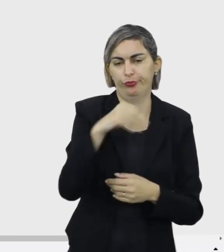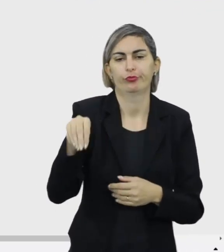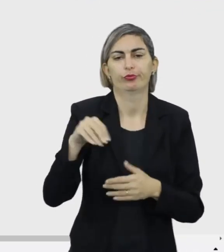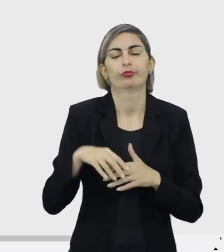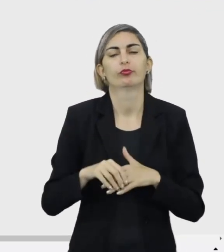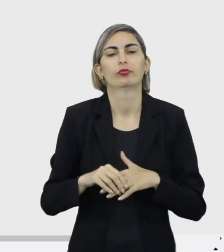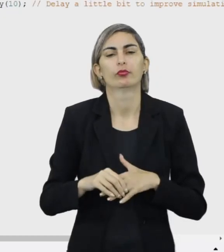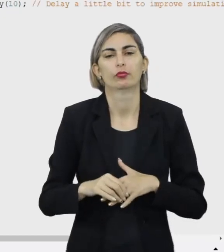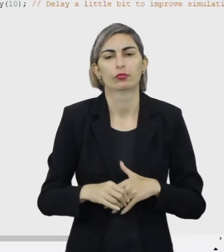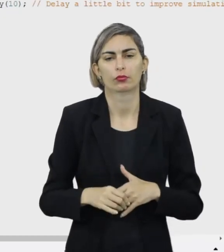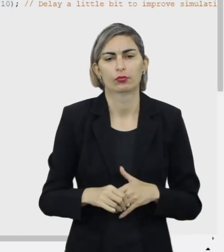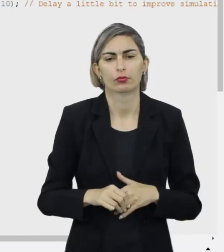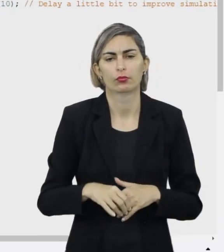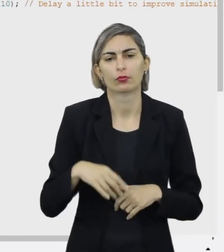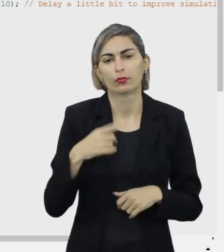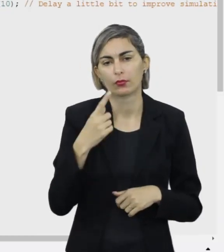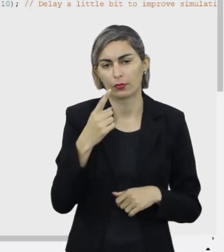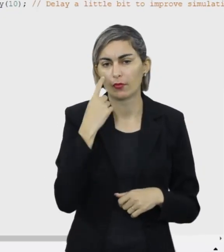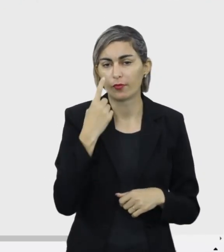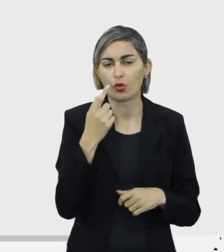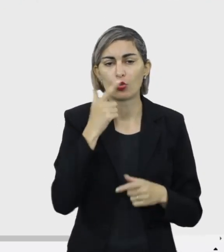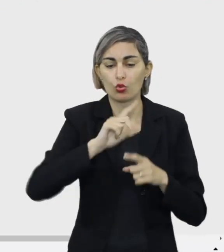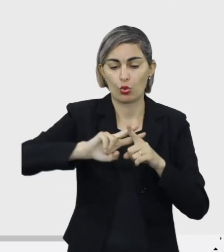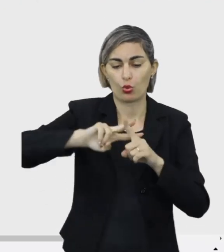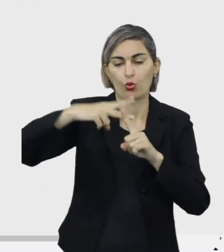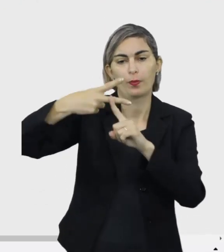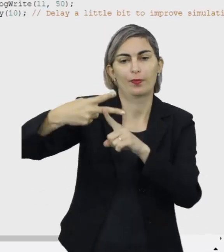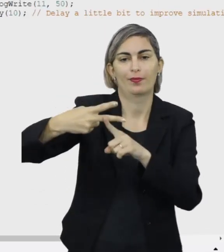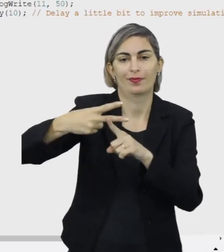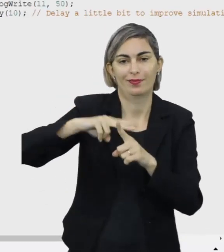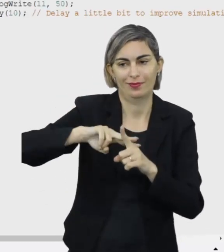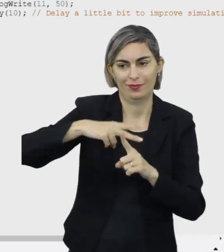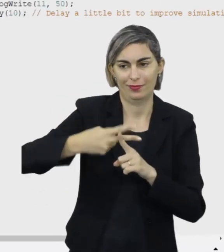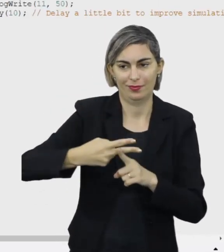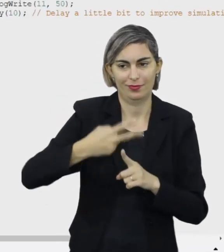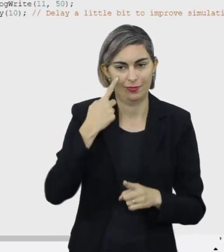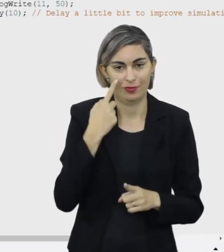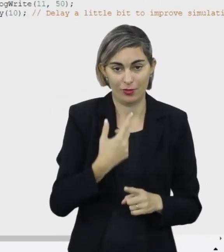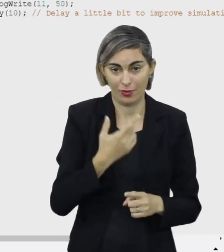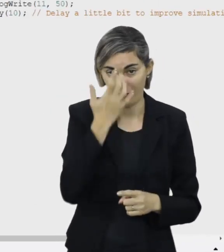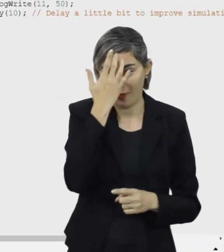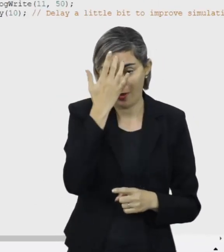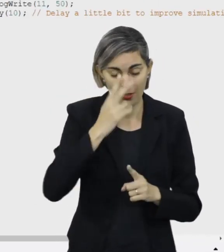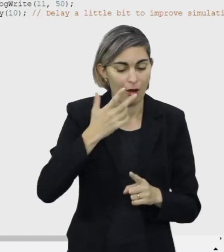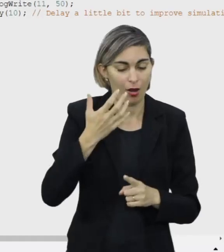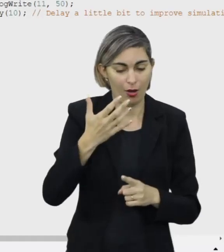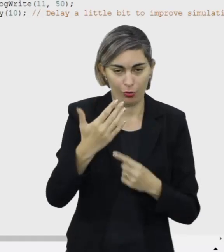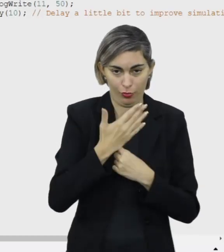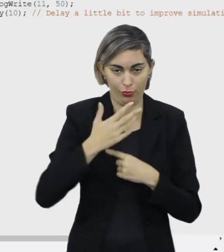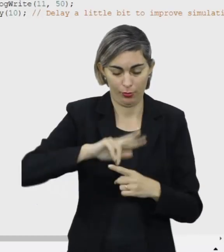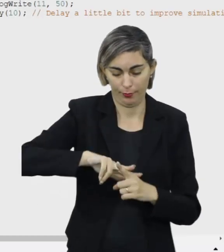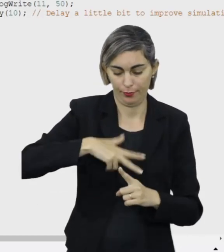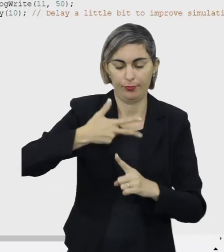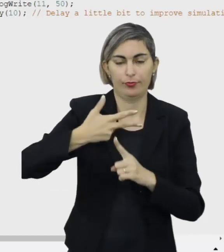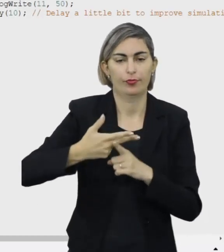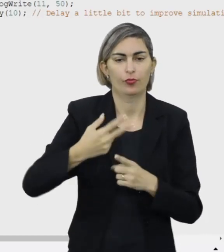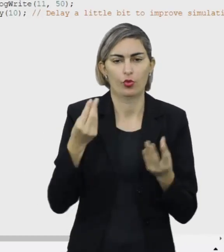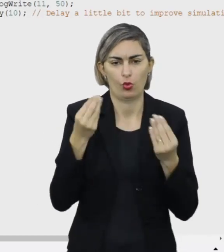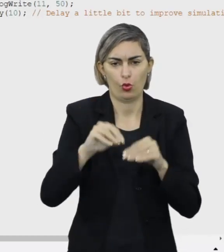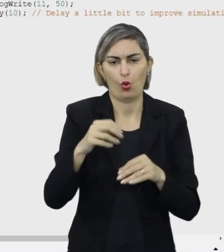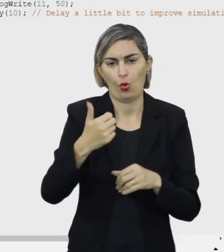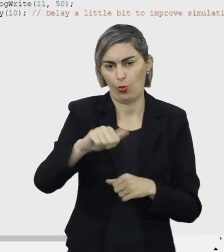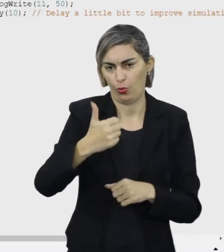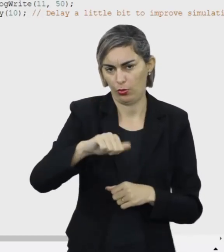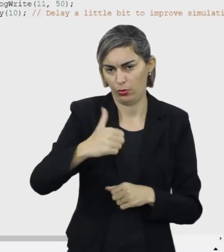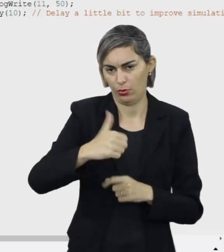lixo. Eu consigo duplicar. Pronto, isso facilita um pouco minha vida. Vamos começar colocando o nosso pino